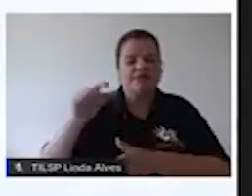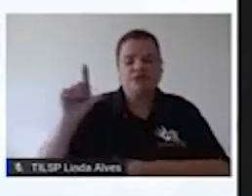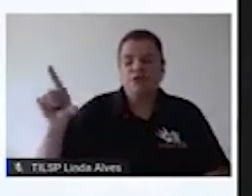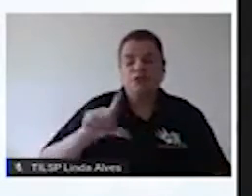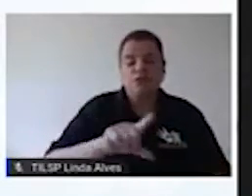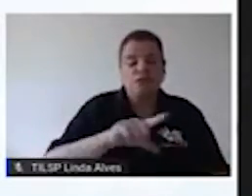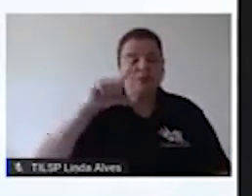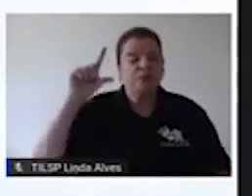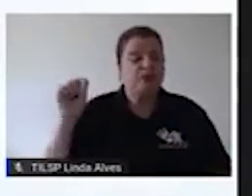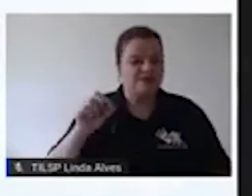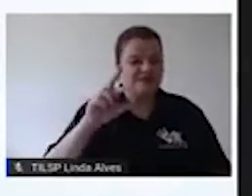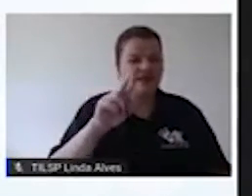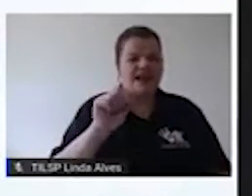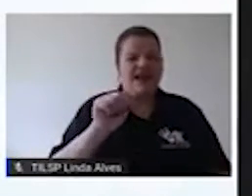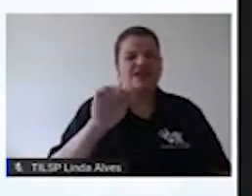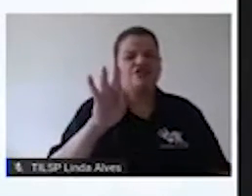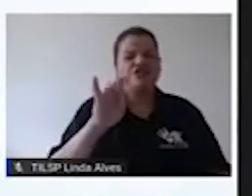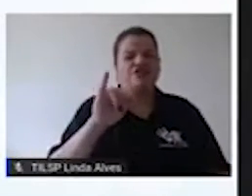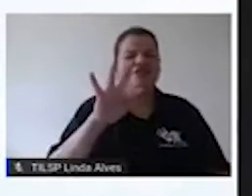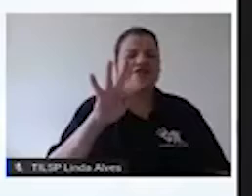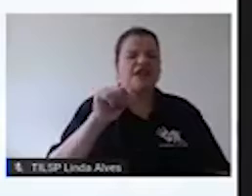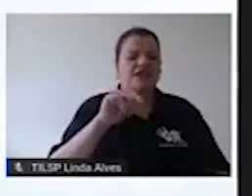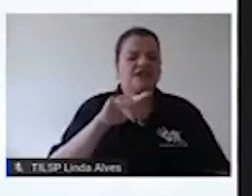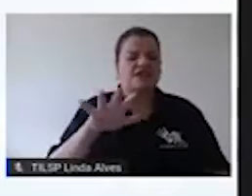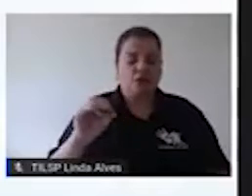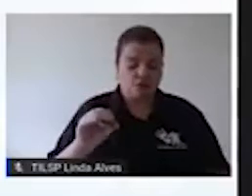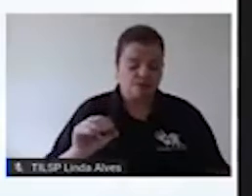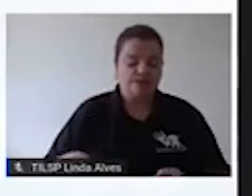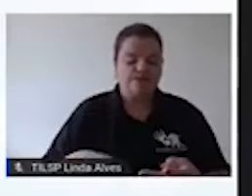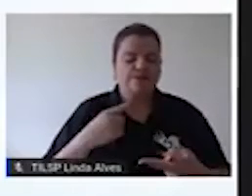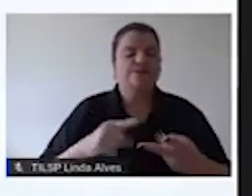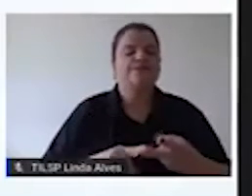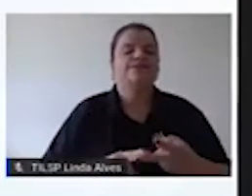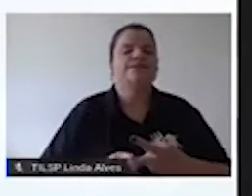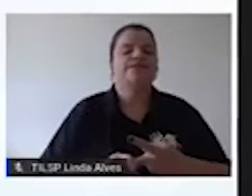país. A Argentina foi a primeira.